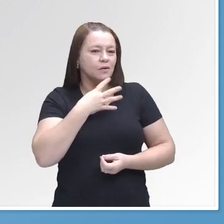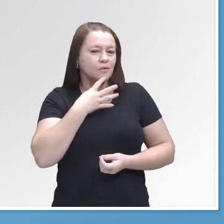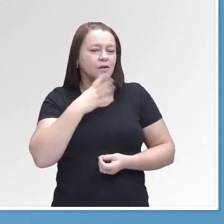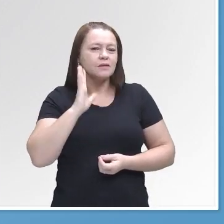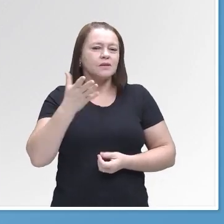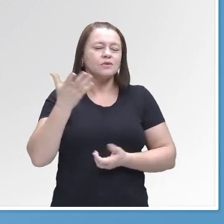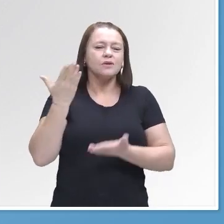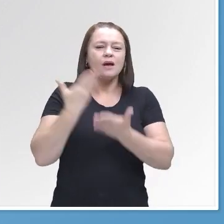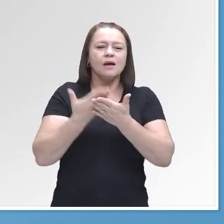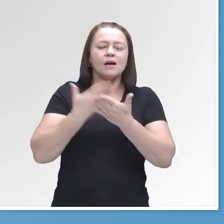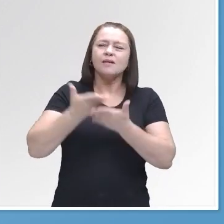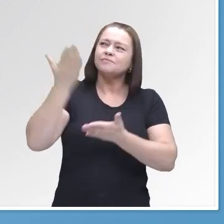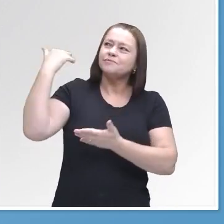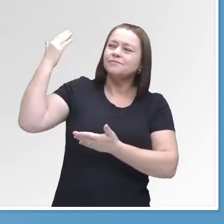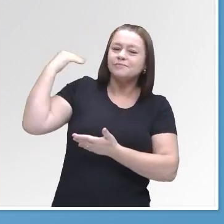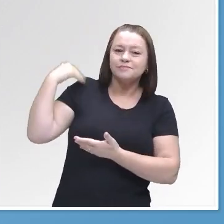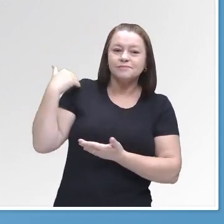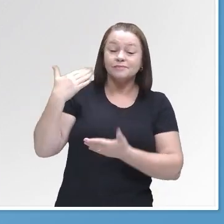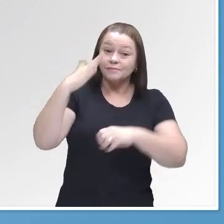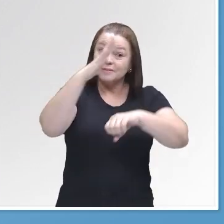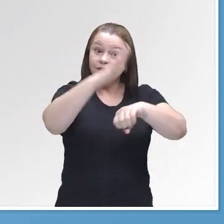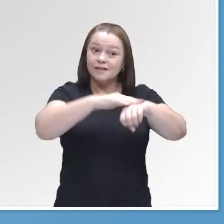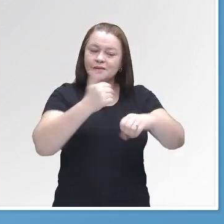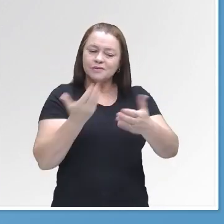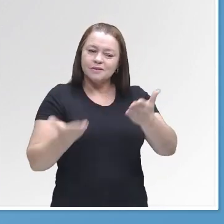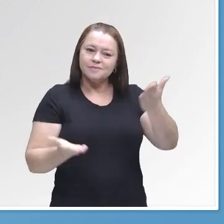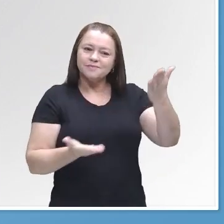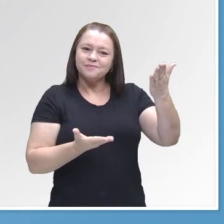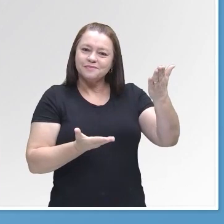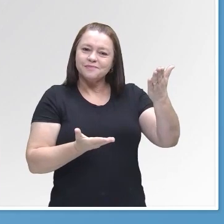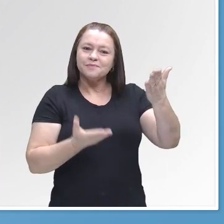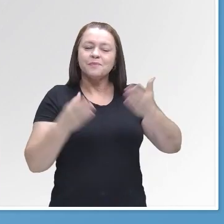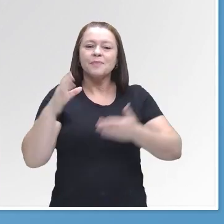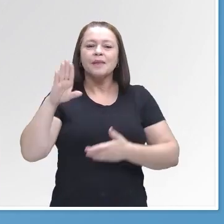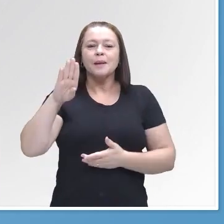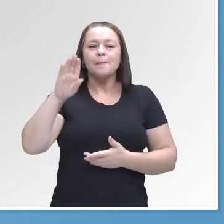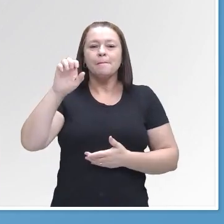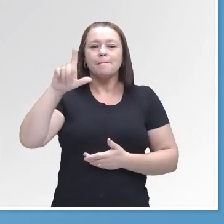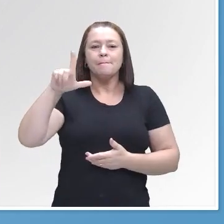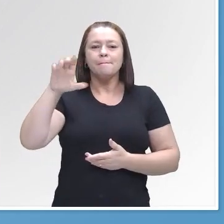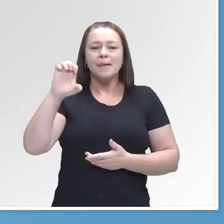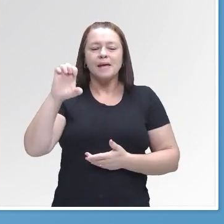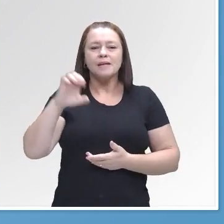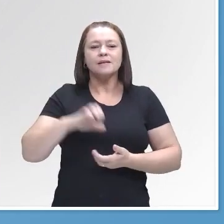outras aulas, chamo você, com vocês, a coleguinha Belly.